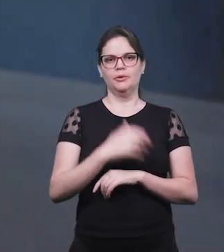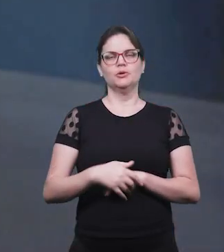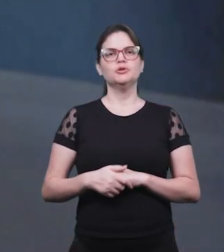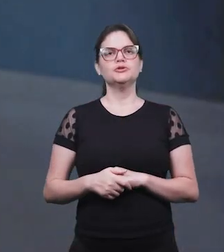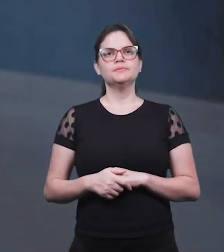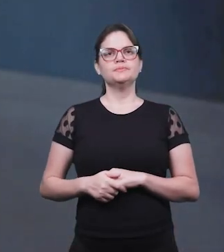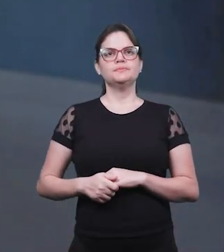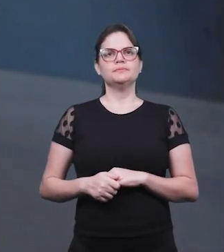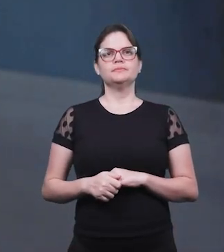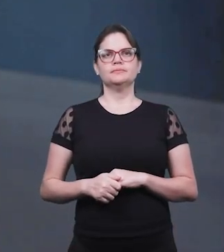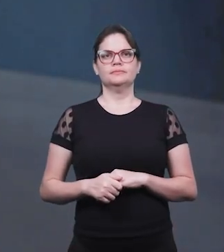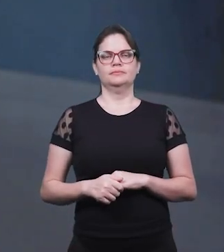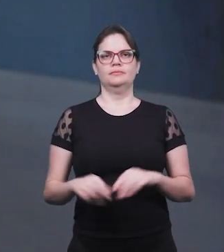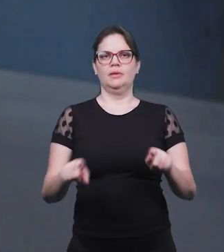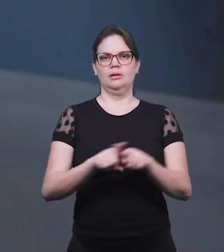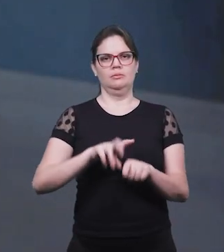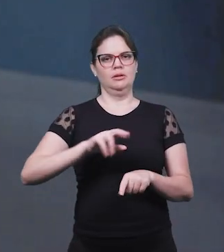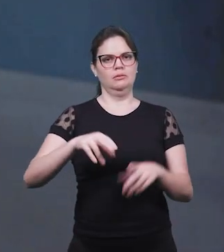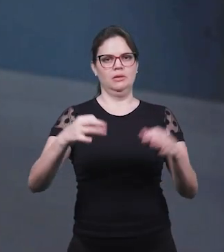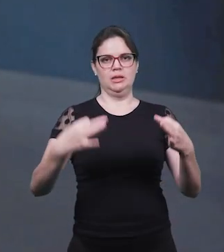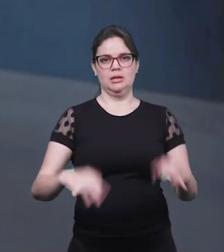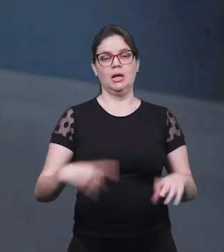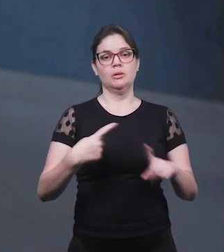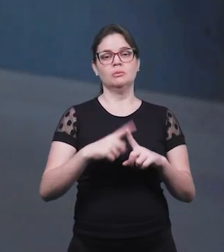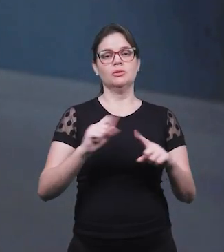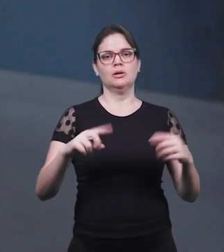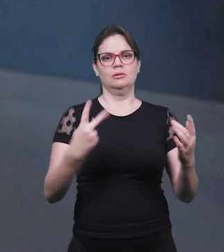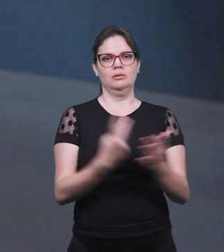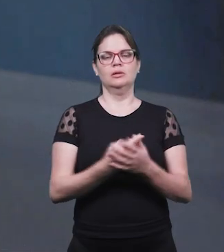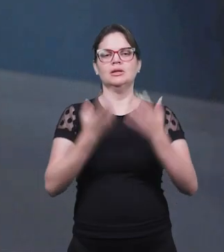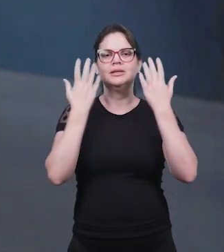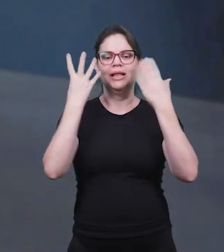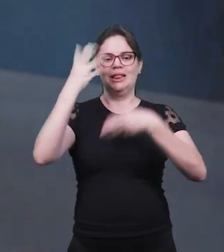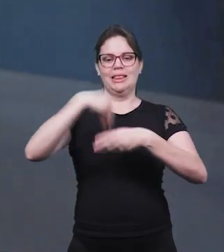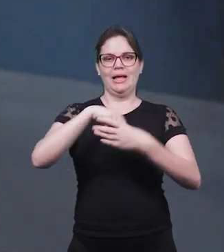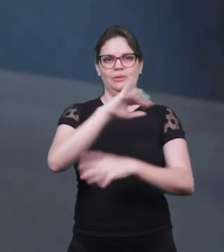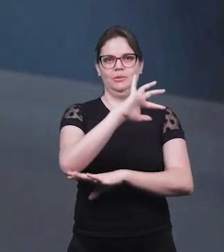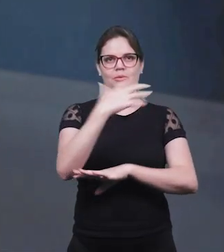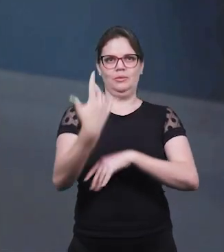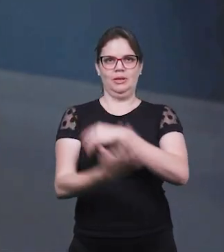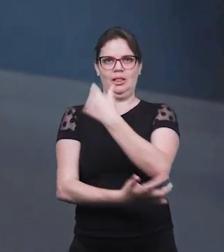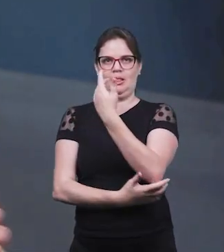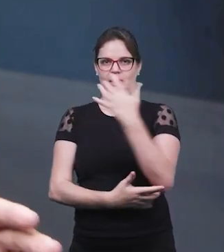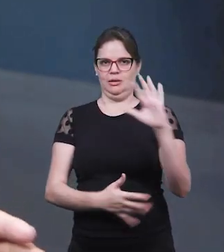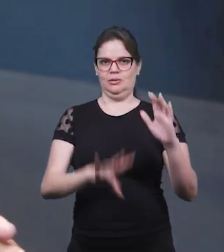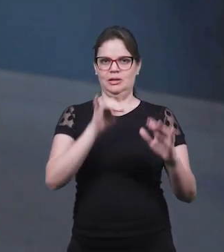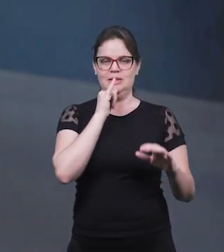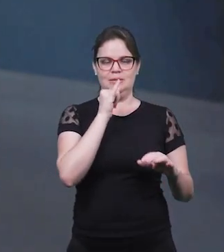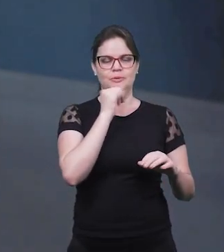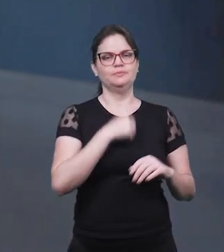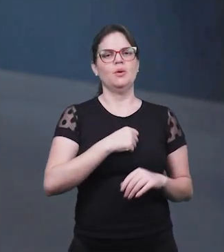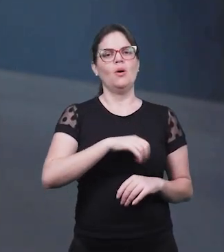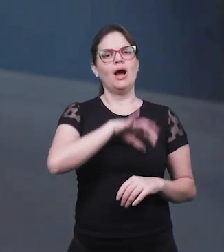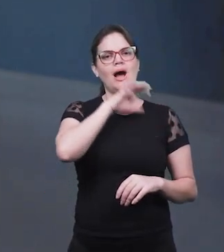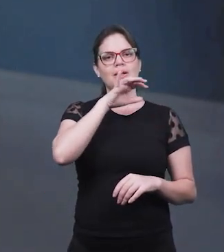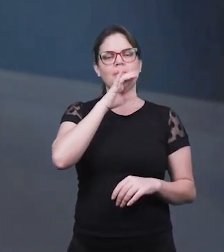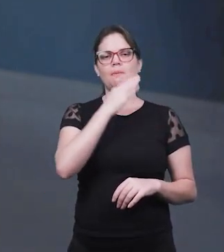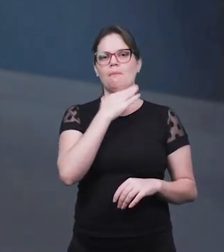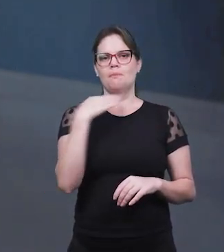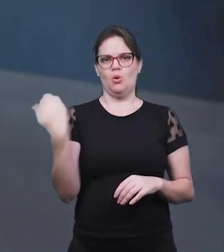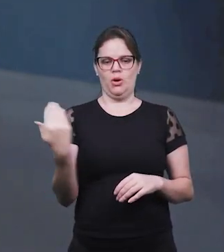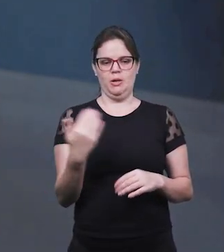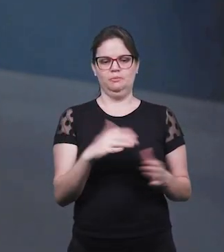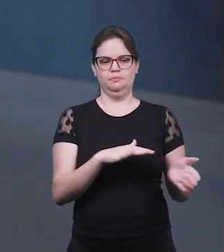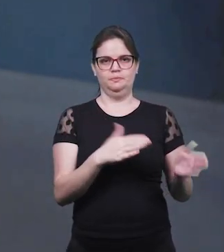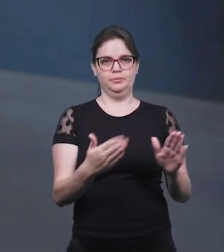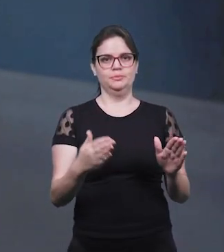até não é o correto, porque na natureza, como que acontece? O indivíduo, o animal, ele morre, as